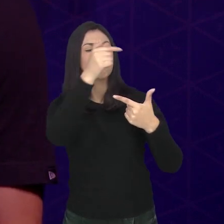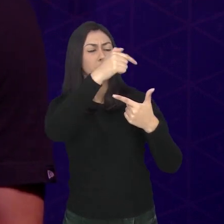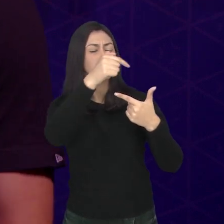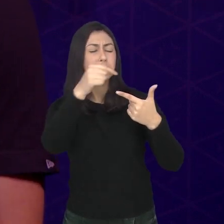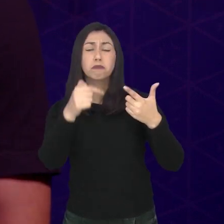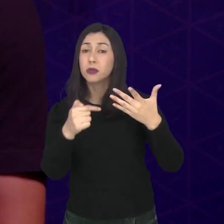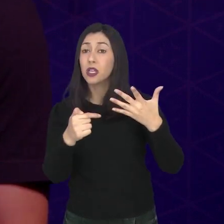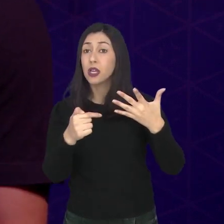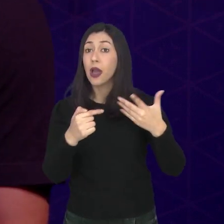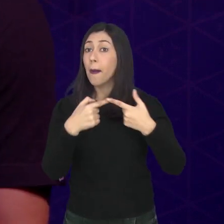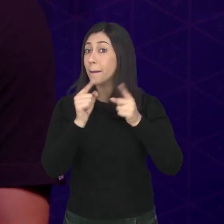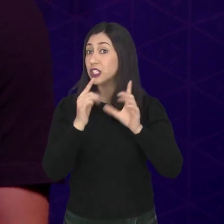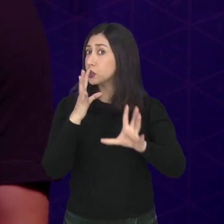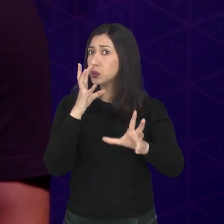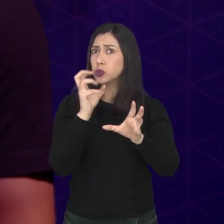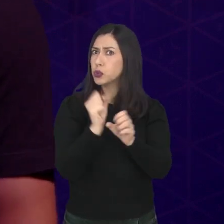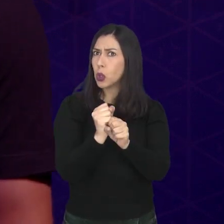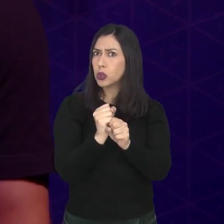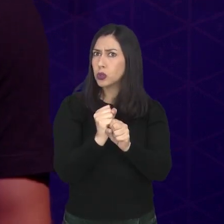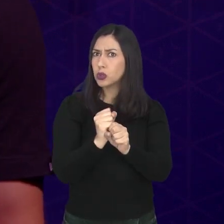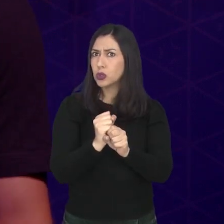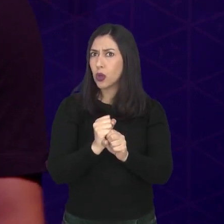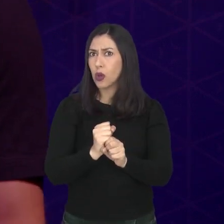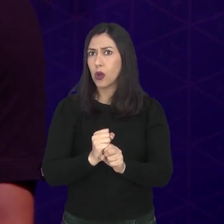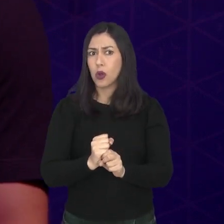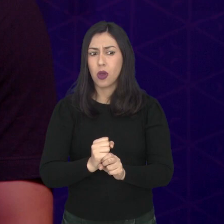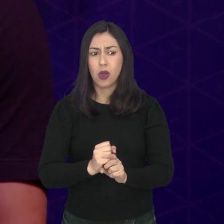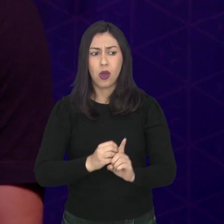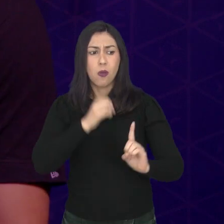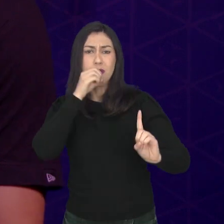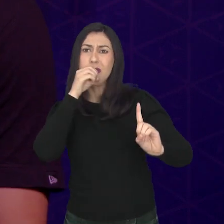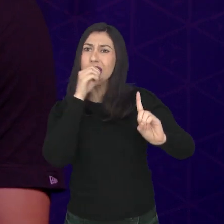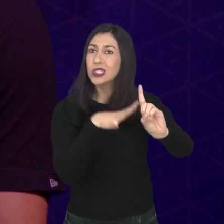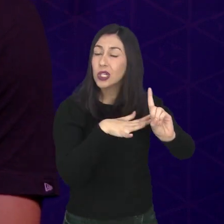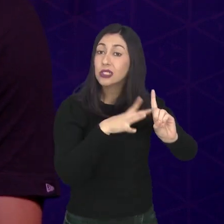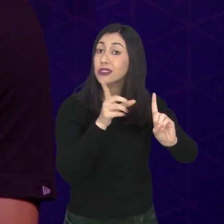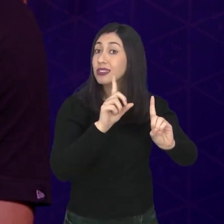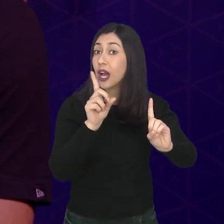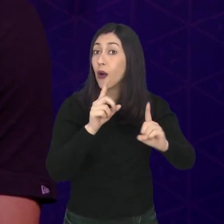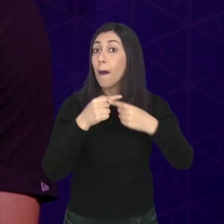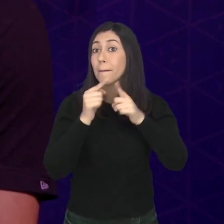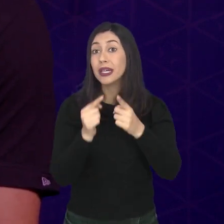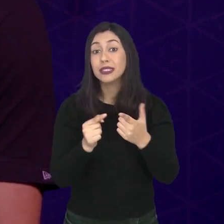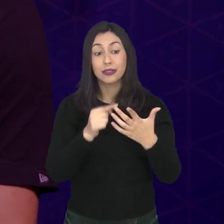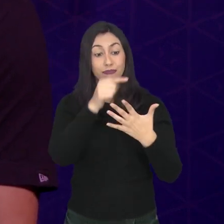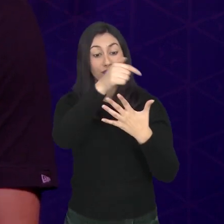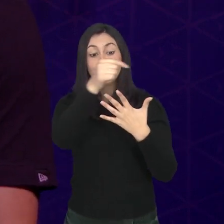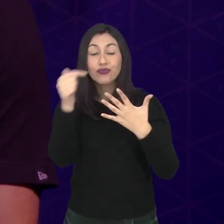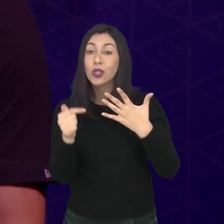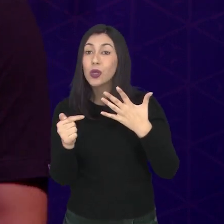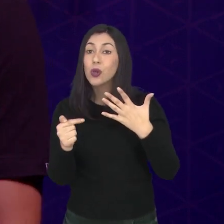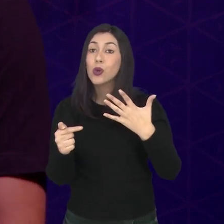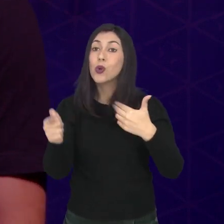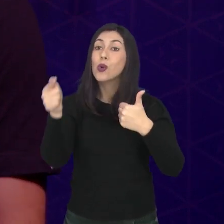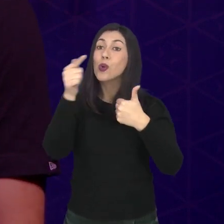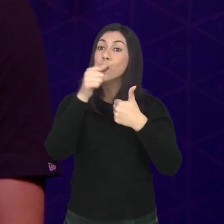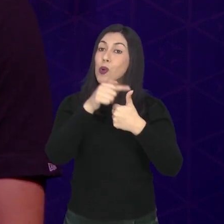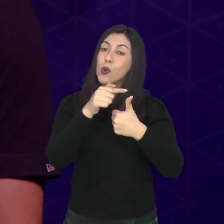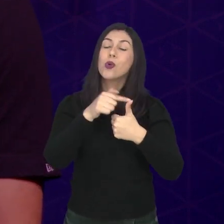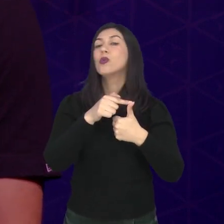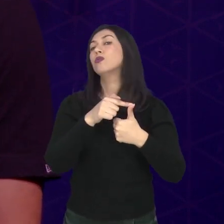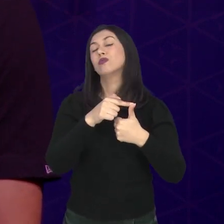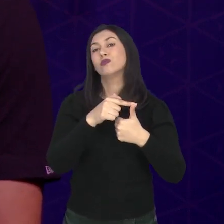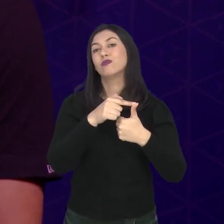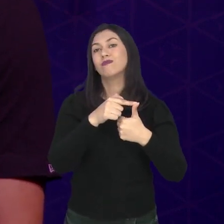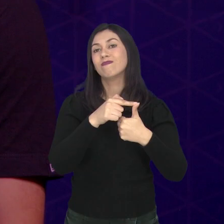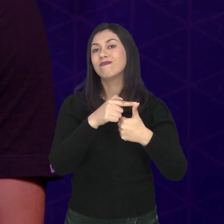necessariamente são 13 agressores, mas ela coloca também algumas pessoas, inclusive uma delas é o protagonista,